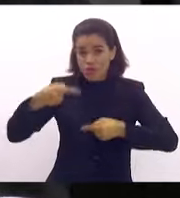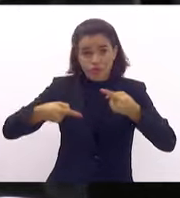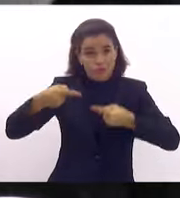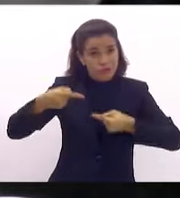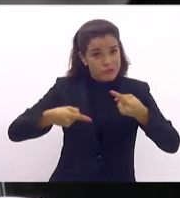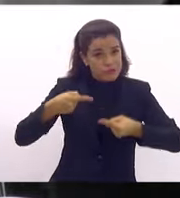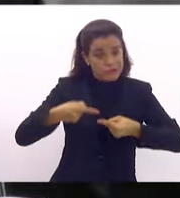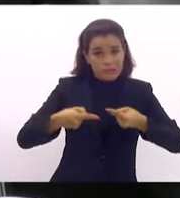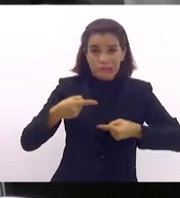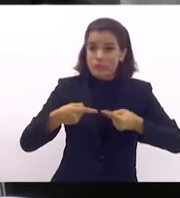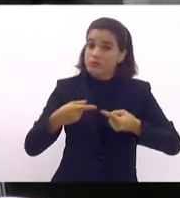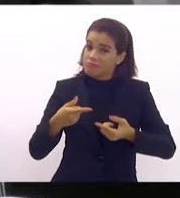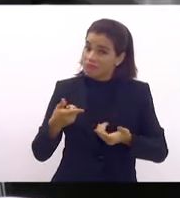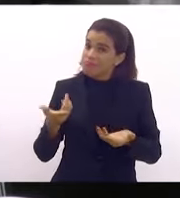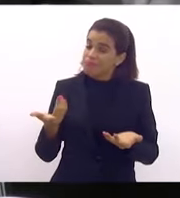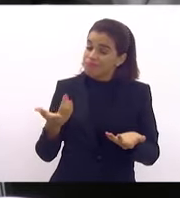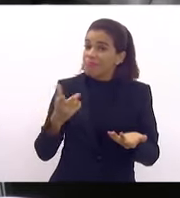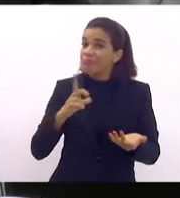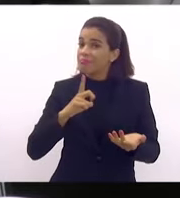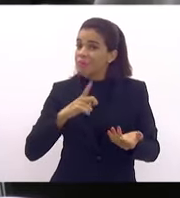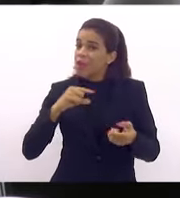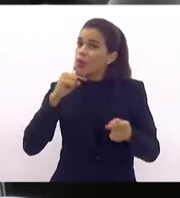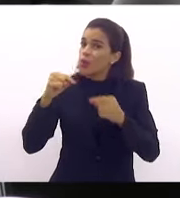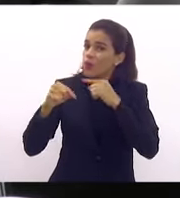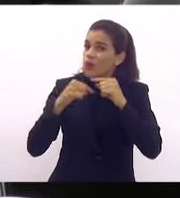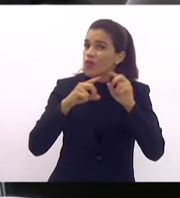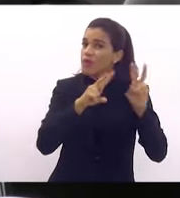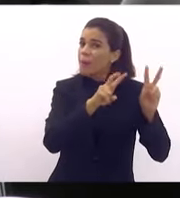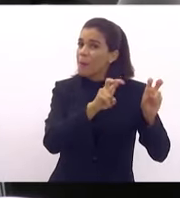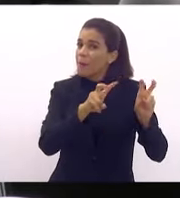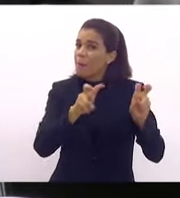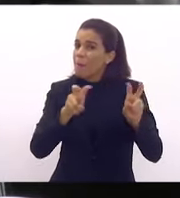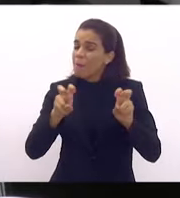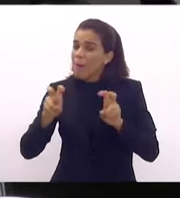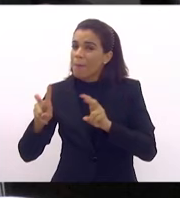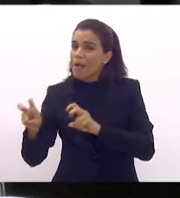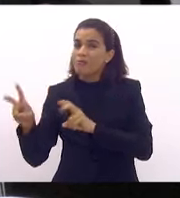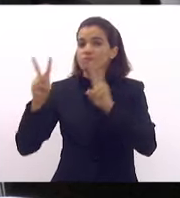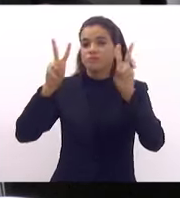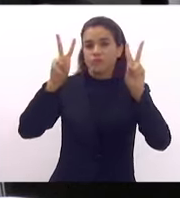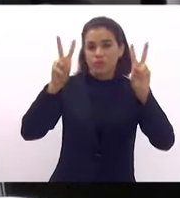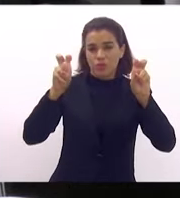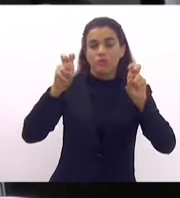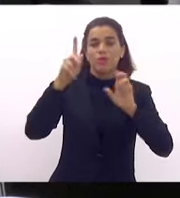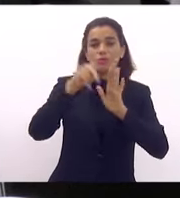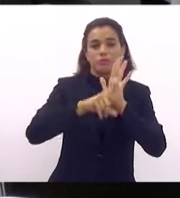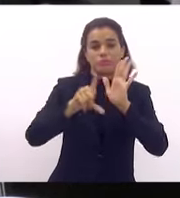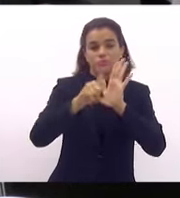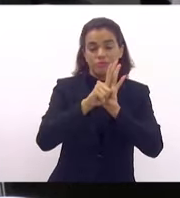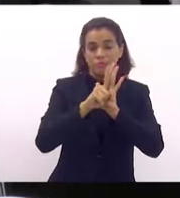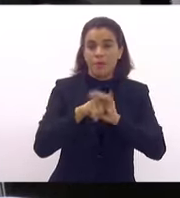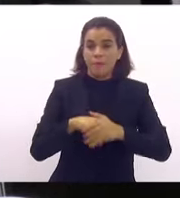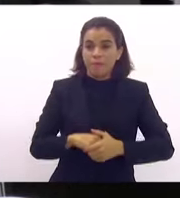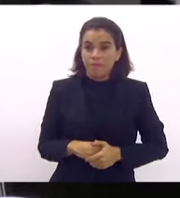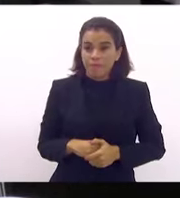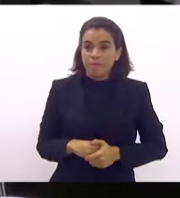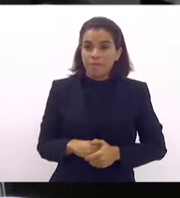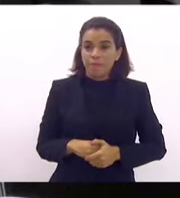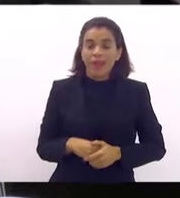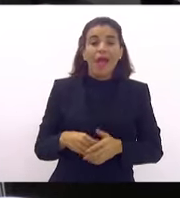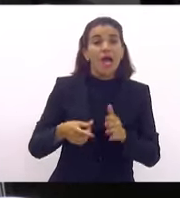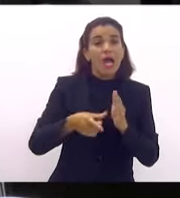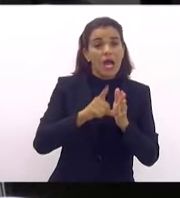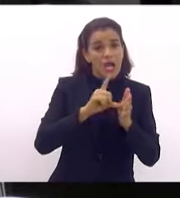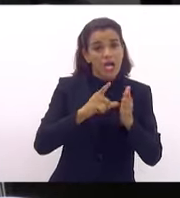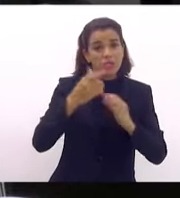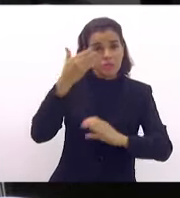e tem muita dúvida sobre eles. Né? Então, além de formalmente eu dar entrada, vou trazer antes para o